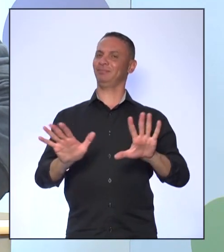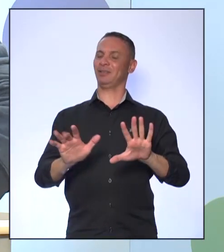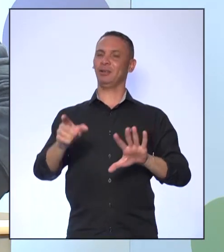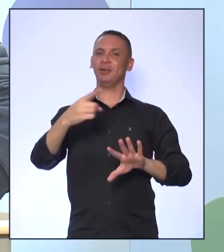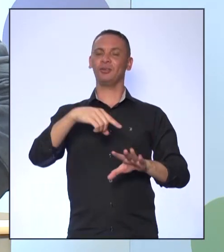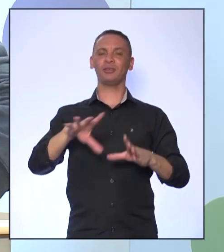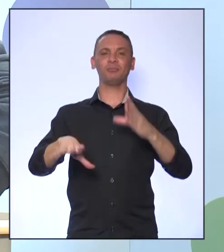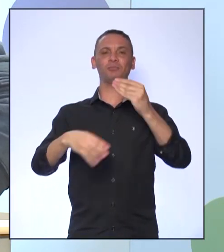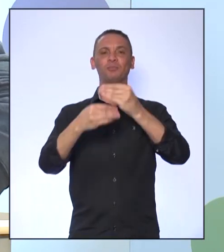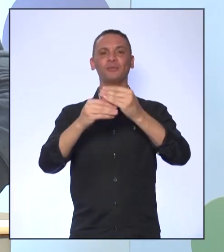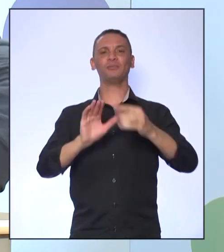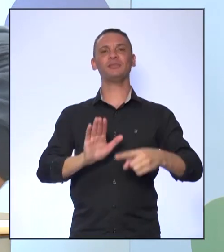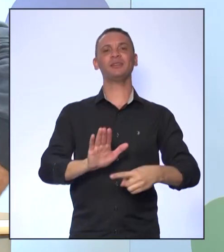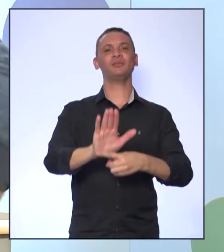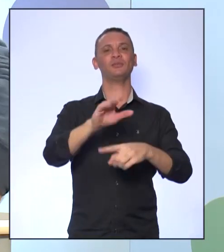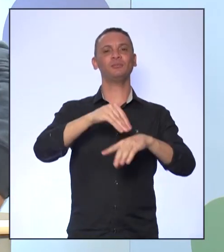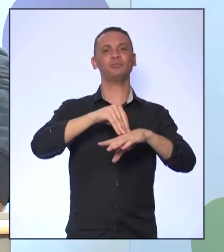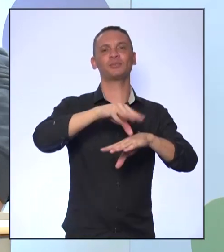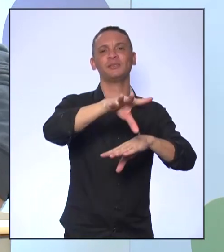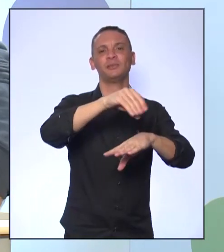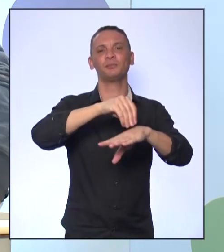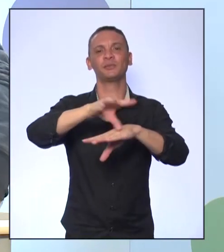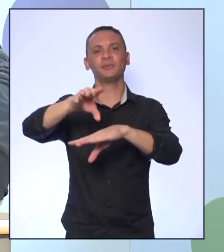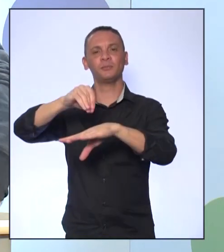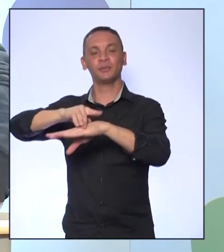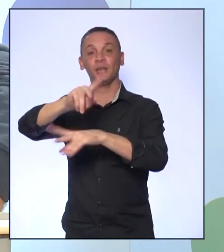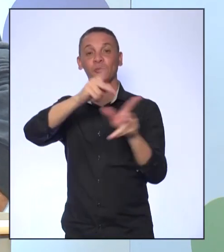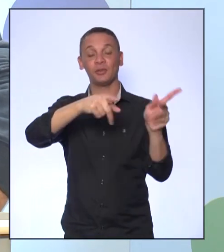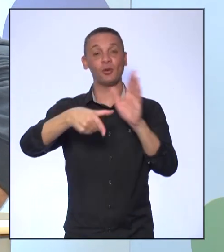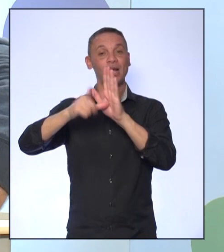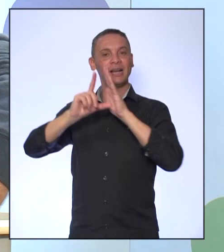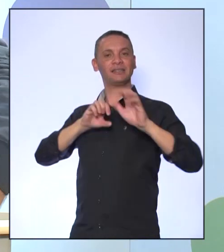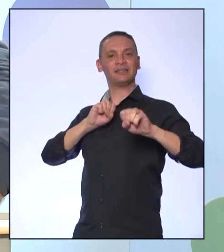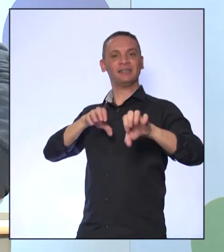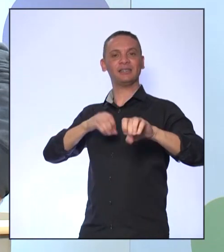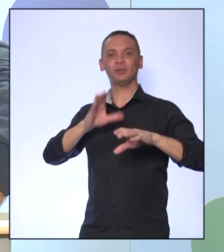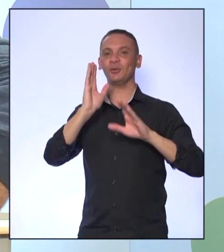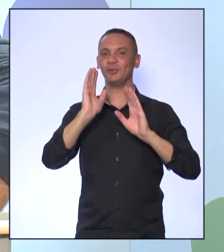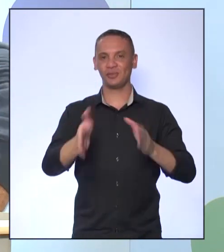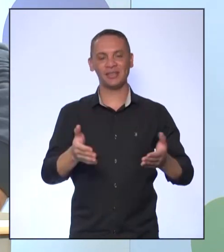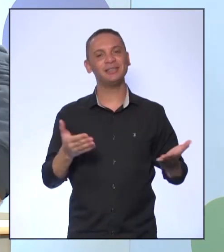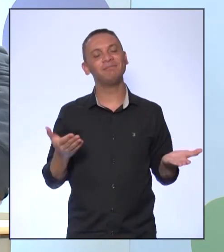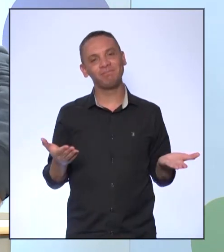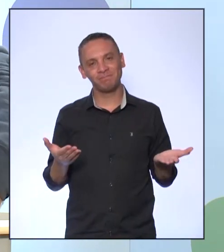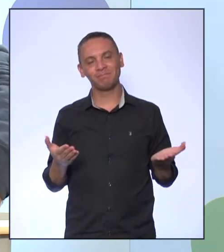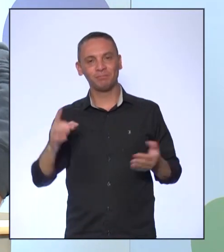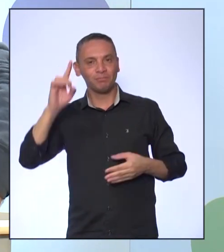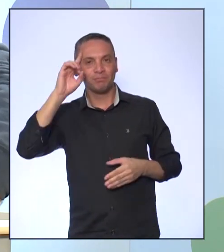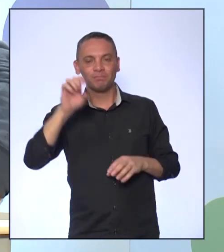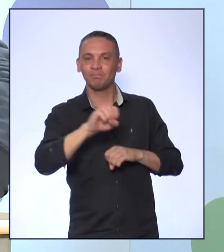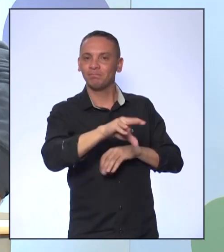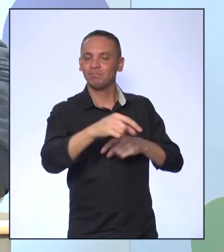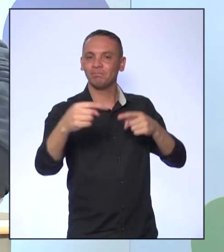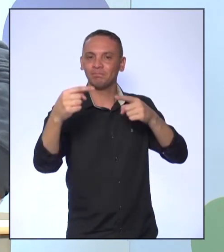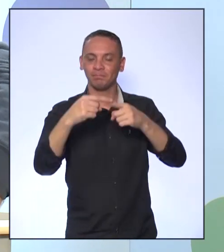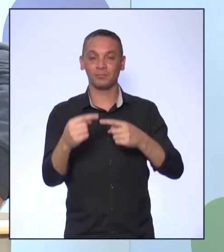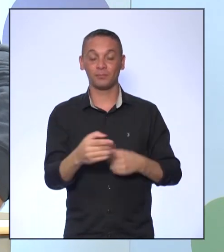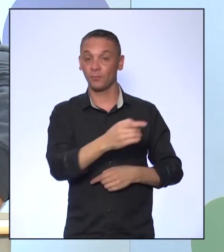somente complementando o que os professores de vocês ensinam e, né, estavam ensinando até a questão da pandemia no dia a dia. Então,